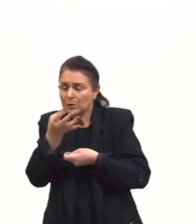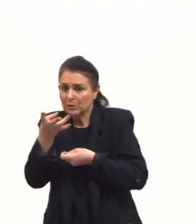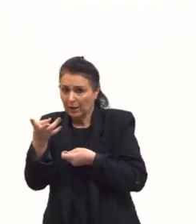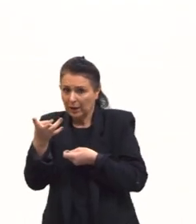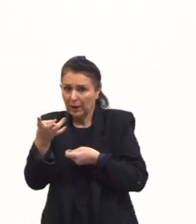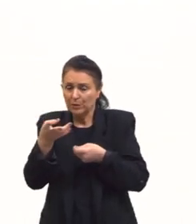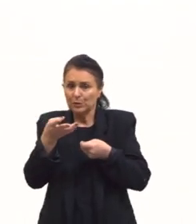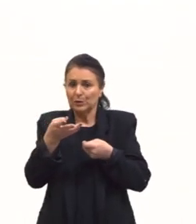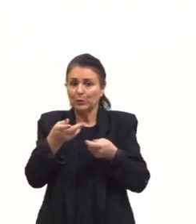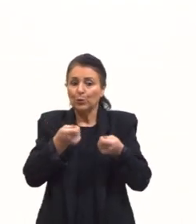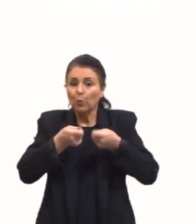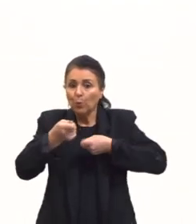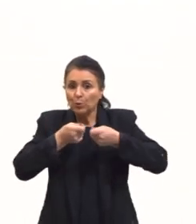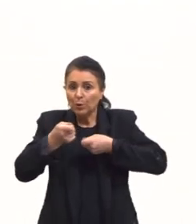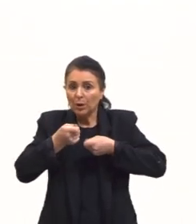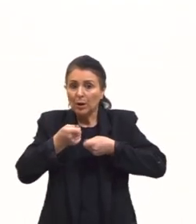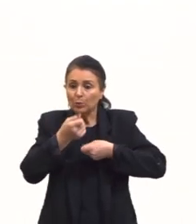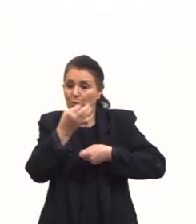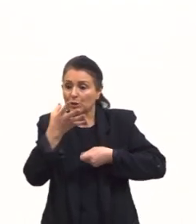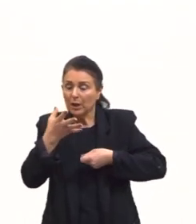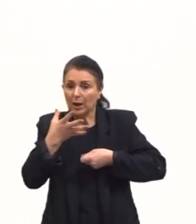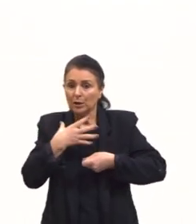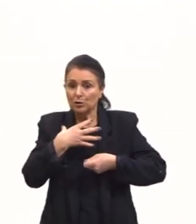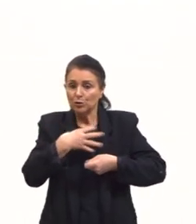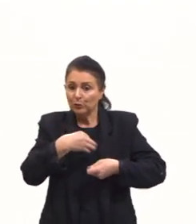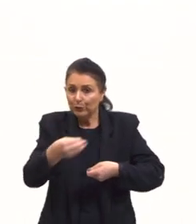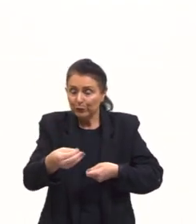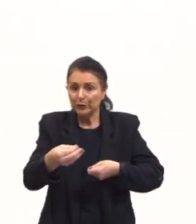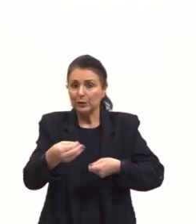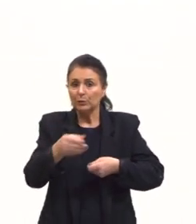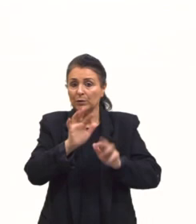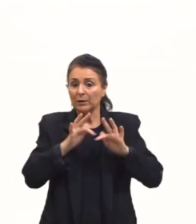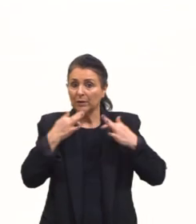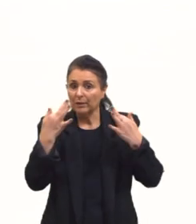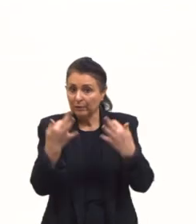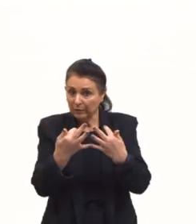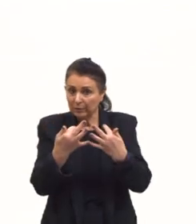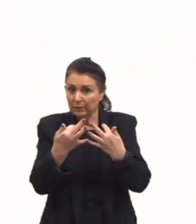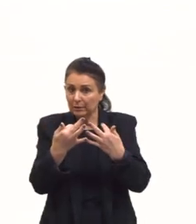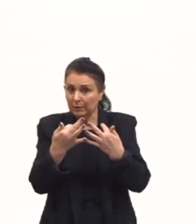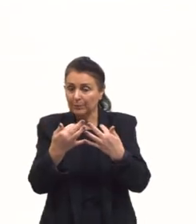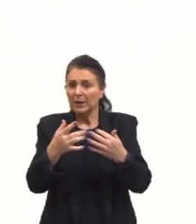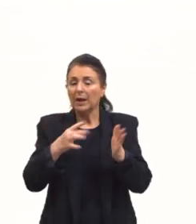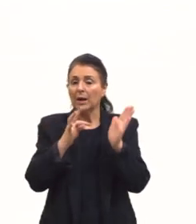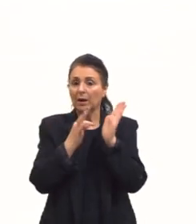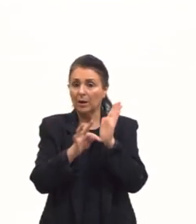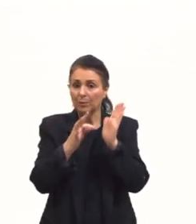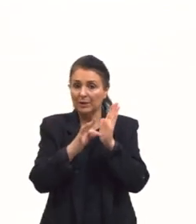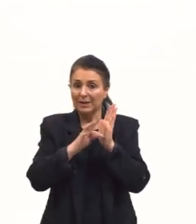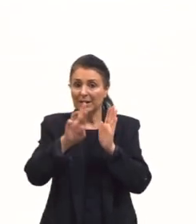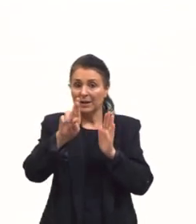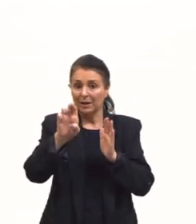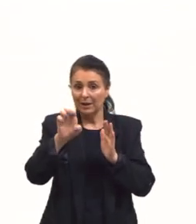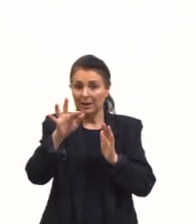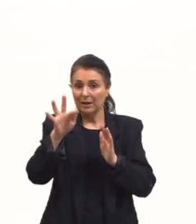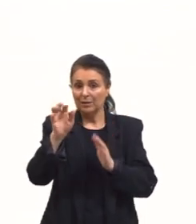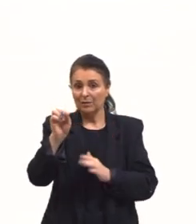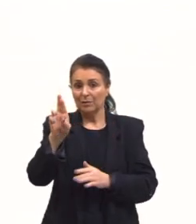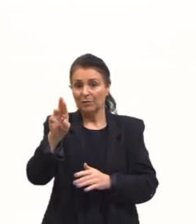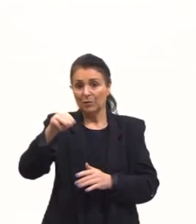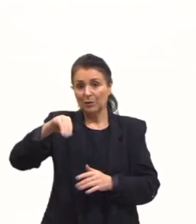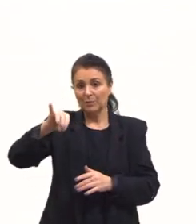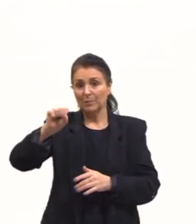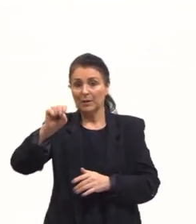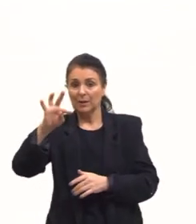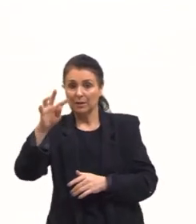controle de natalidade né dizendo ao não vai dar para todo mundo aquela coisa toda então isso é uma teoria reformista e